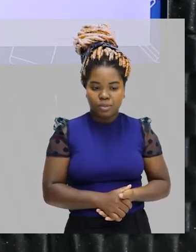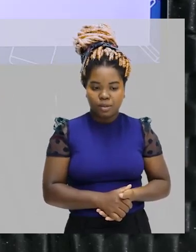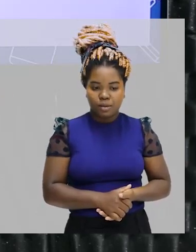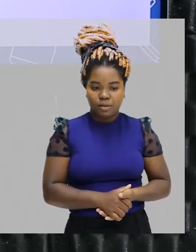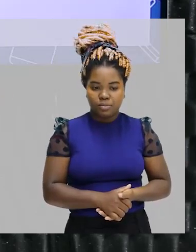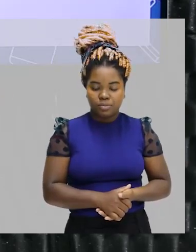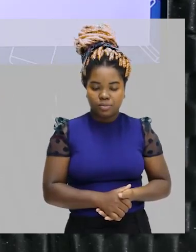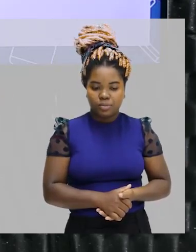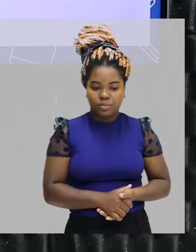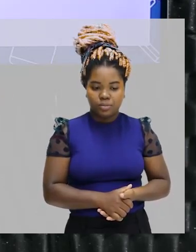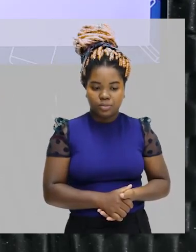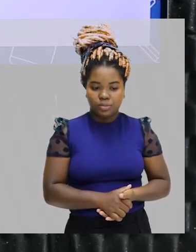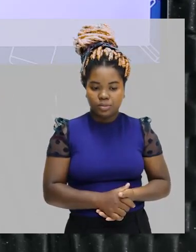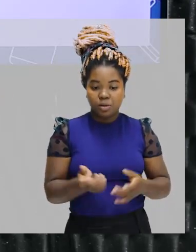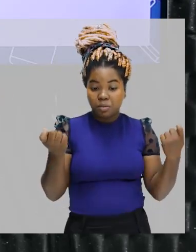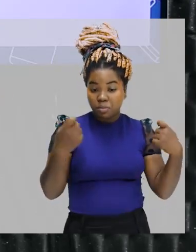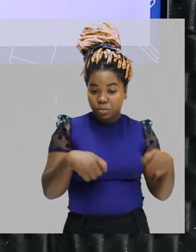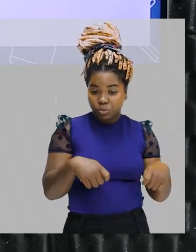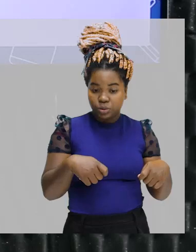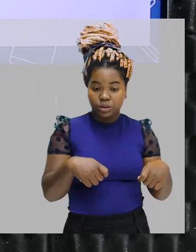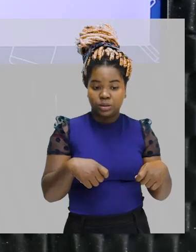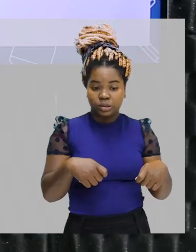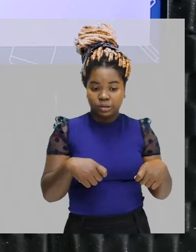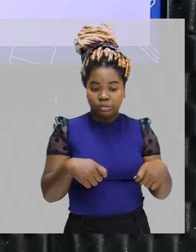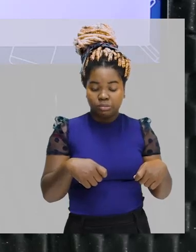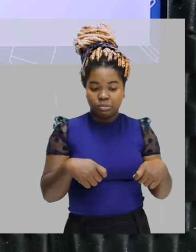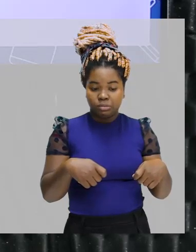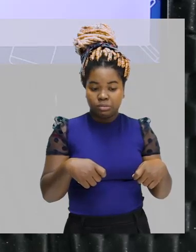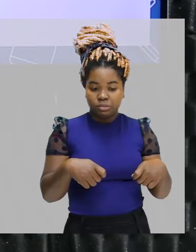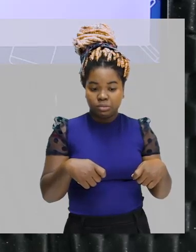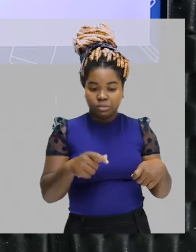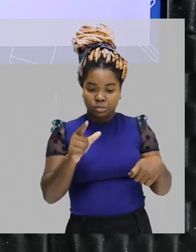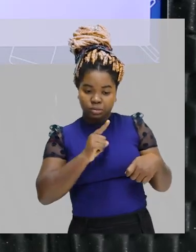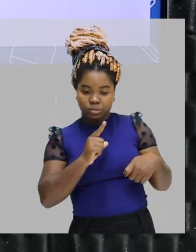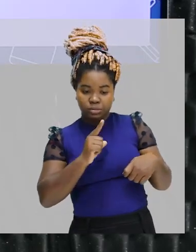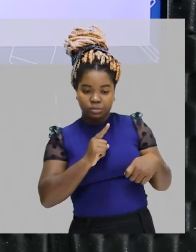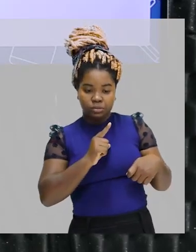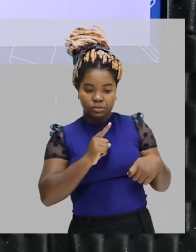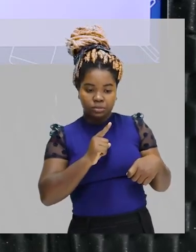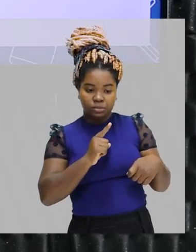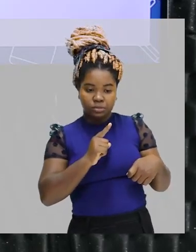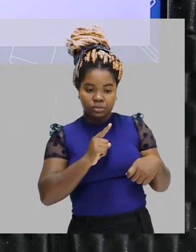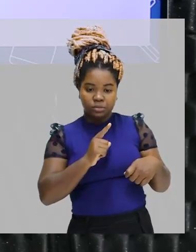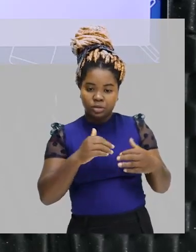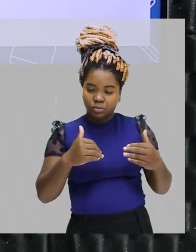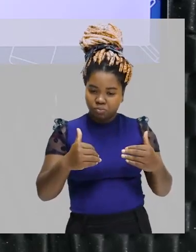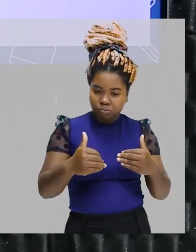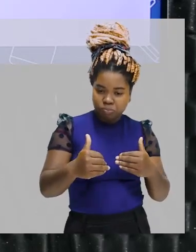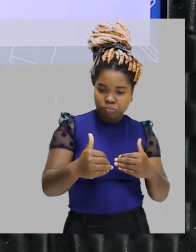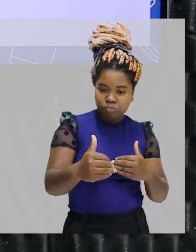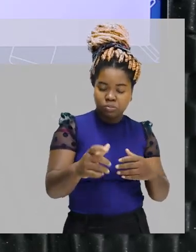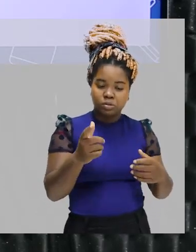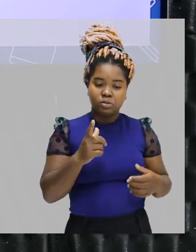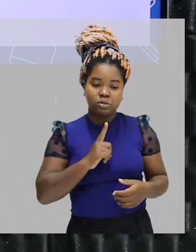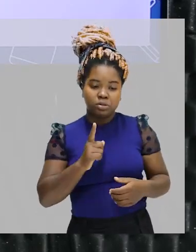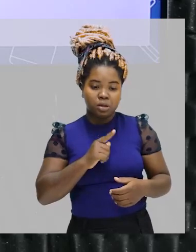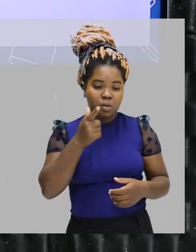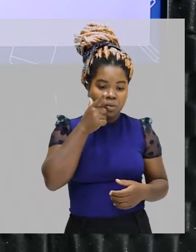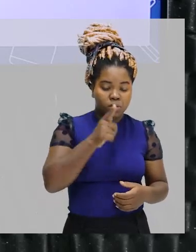se associa a uma possibilidade de você ter a condição de progredir, de ter oportunidades